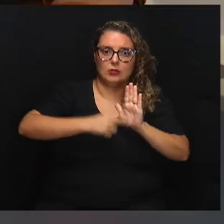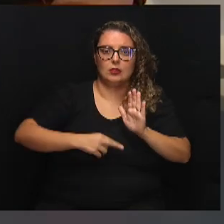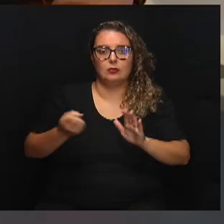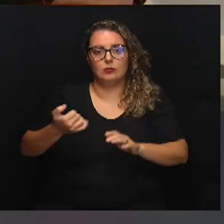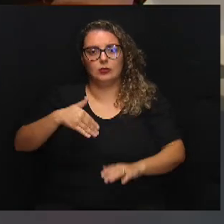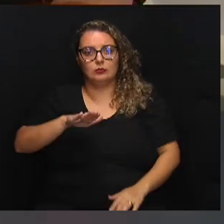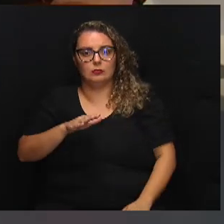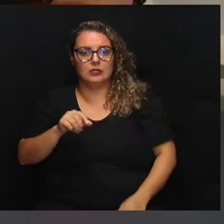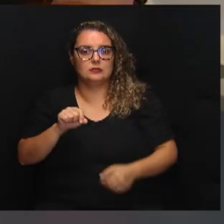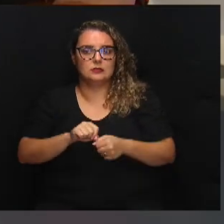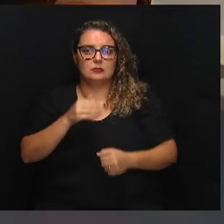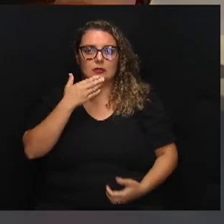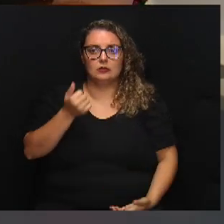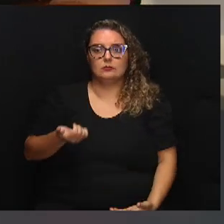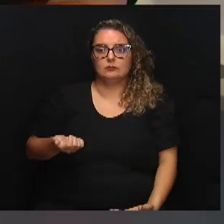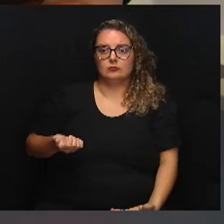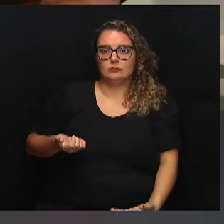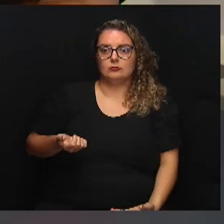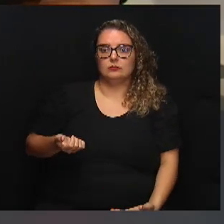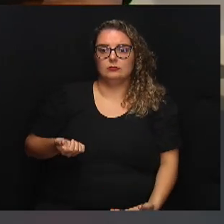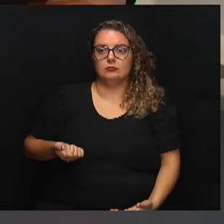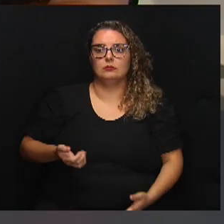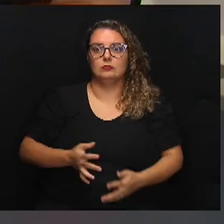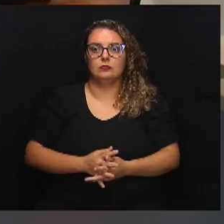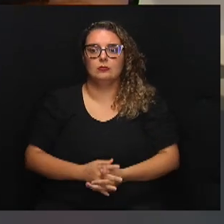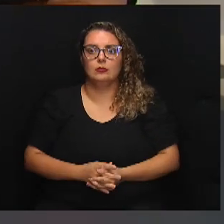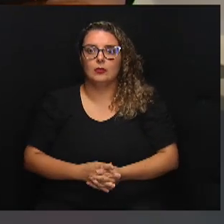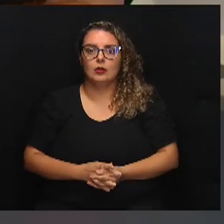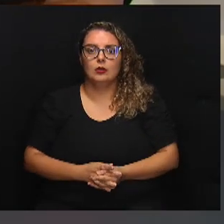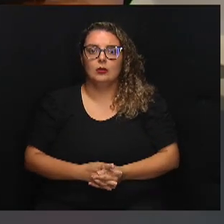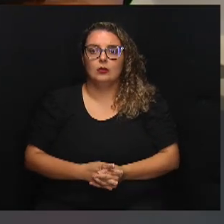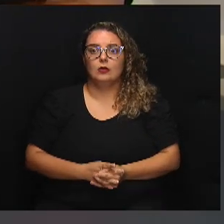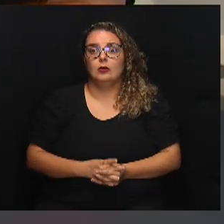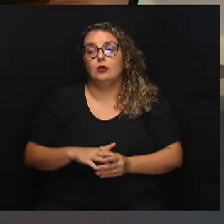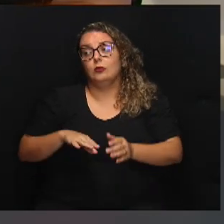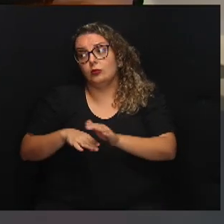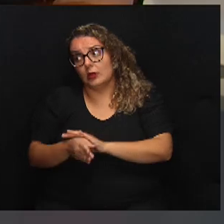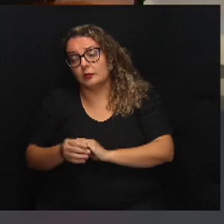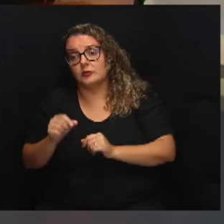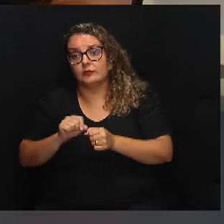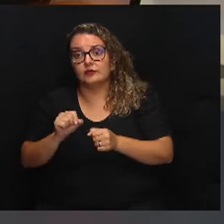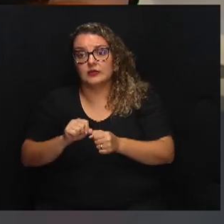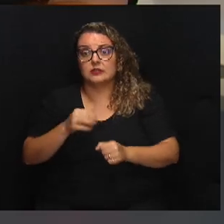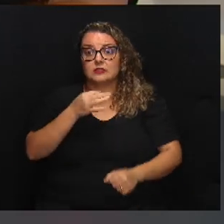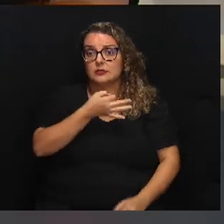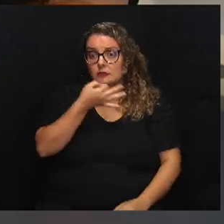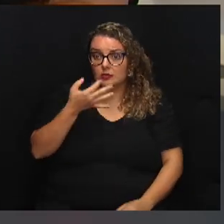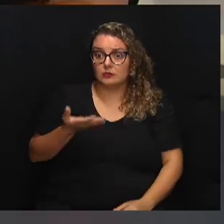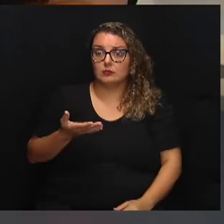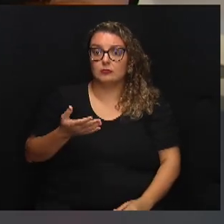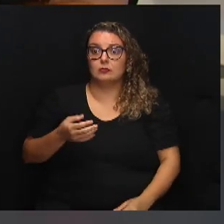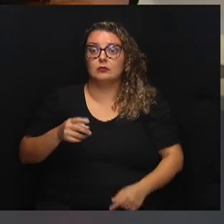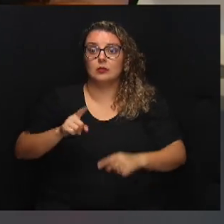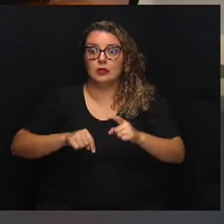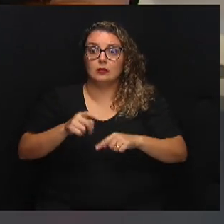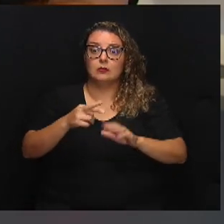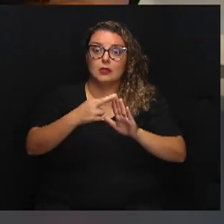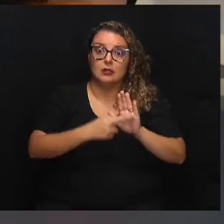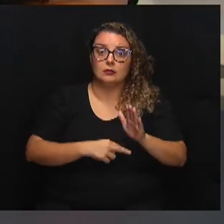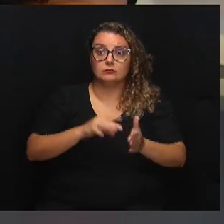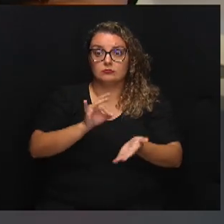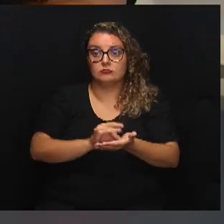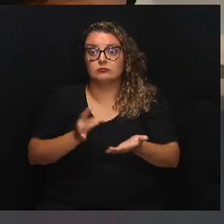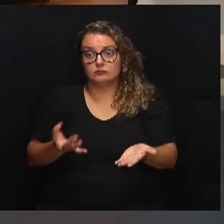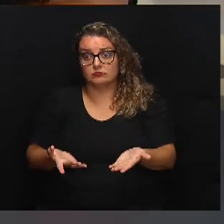fizer, melhor? Bom, é um clichê a gente dizer que o hábito leva à perfeição. Mas em matéria de redação é uma verdade que